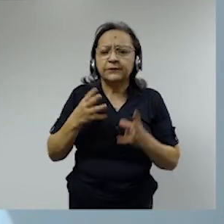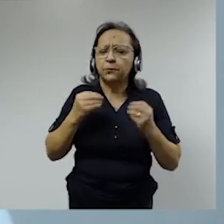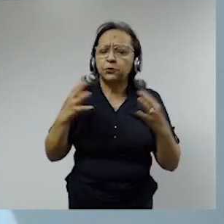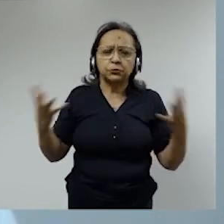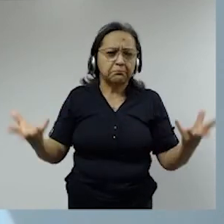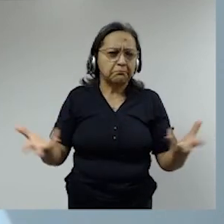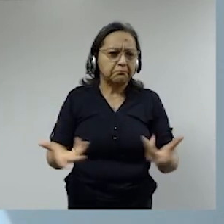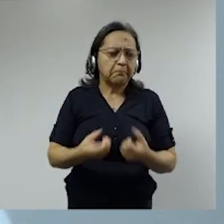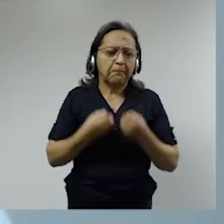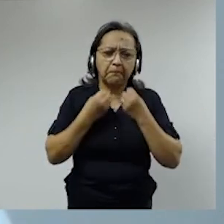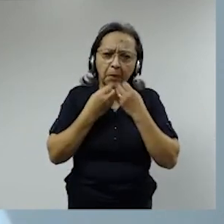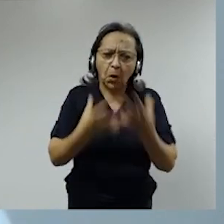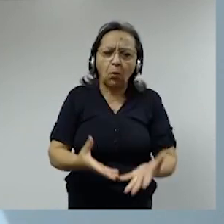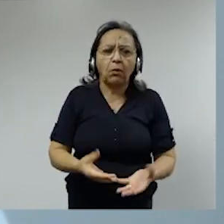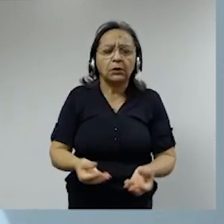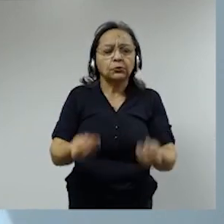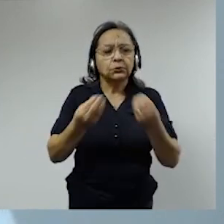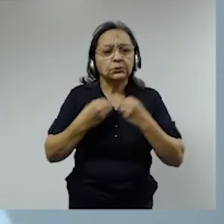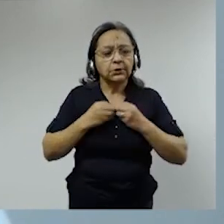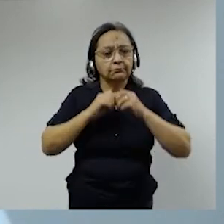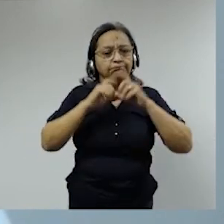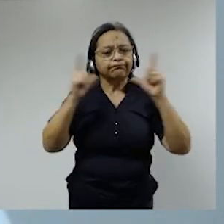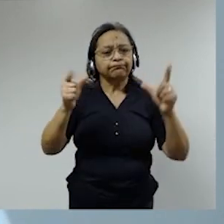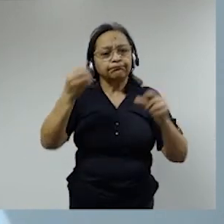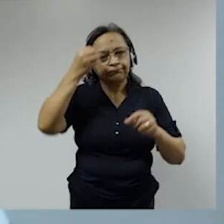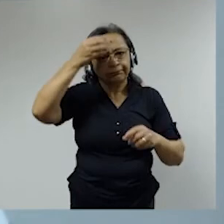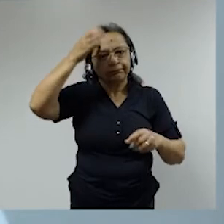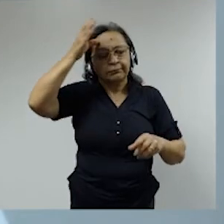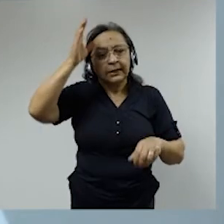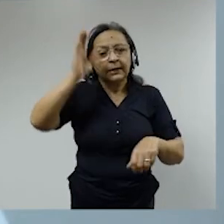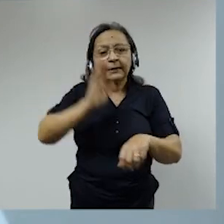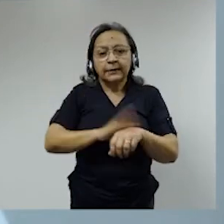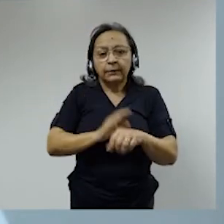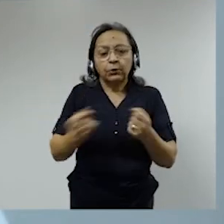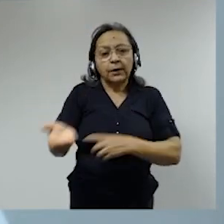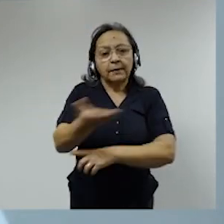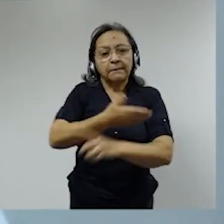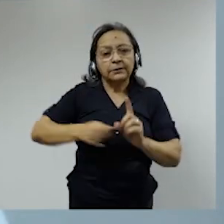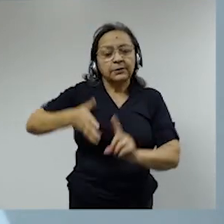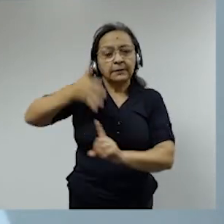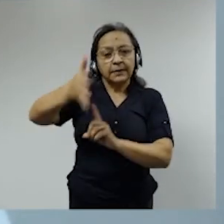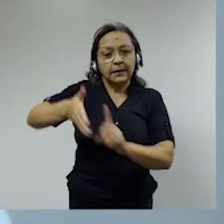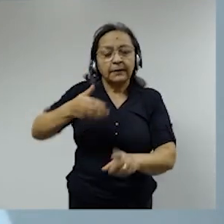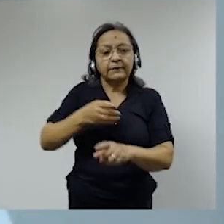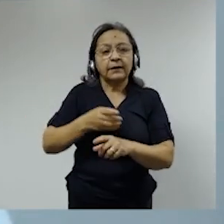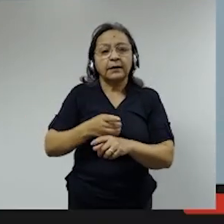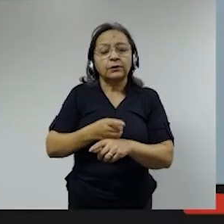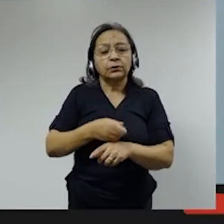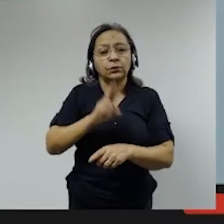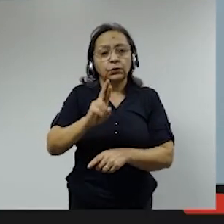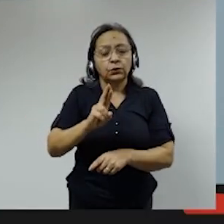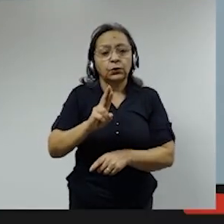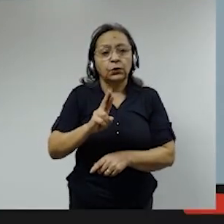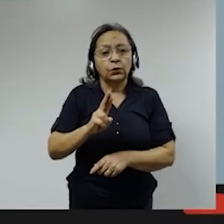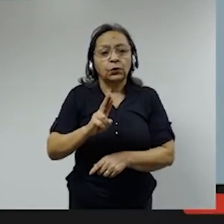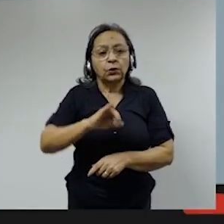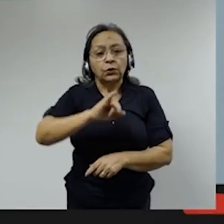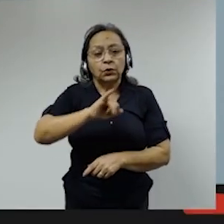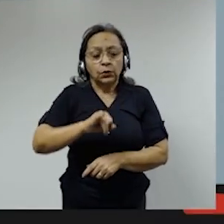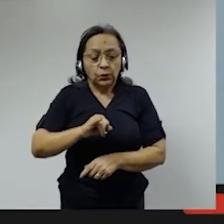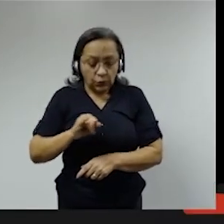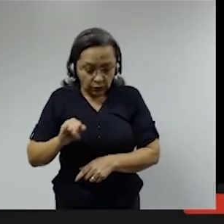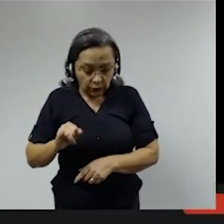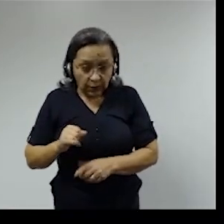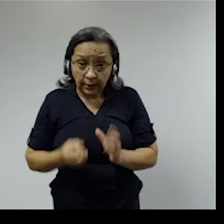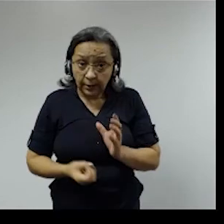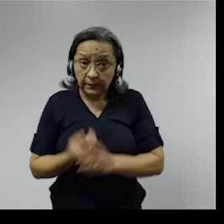E faço do tempo, já passo a palavra ao Segunda Ferreira de Souza, que é criada para fomentar